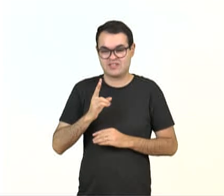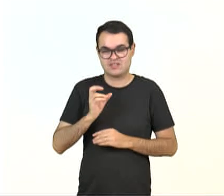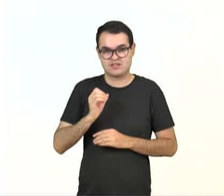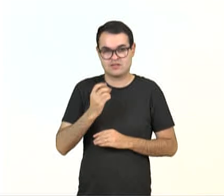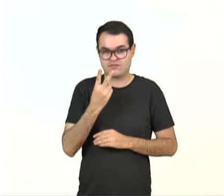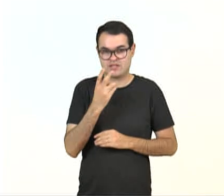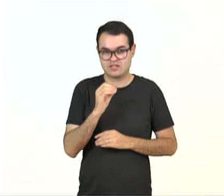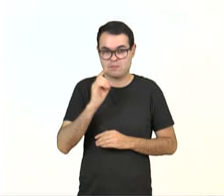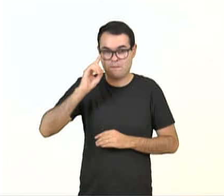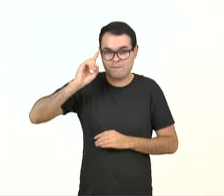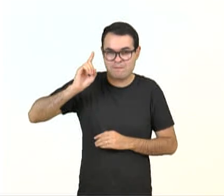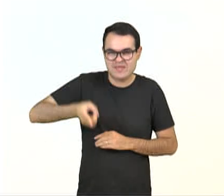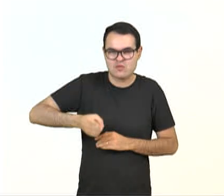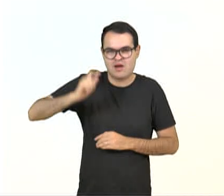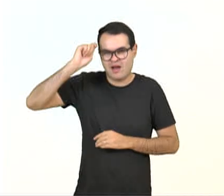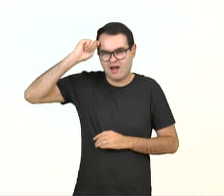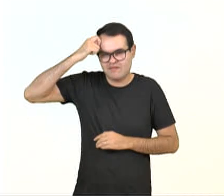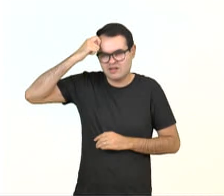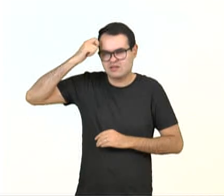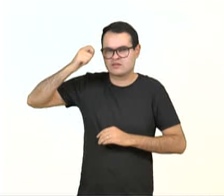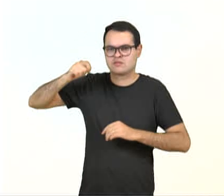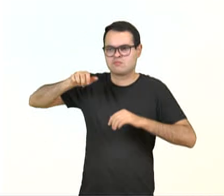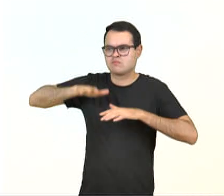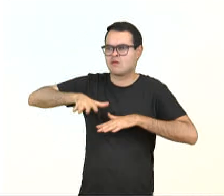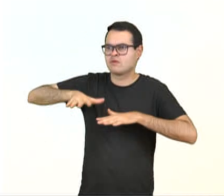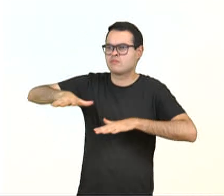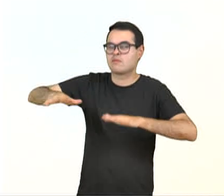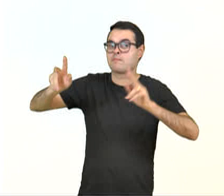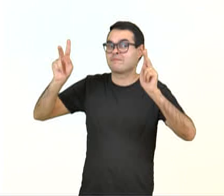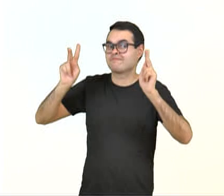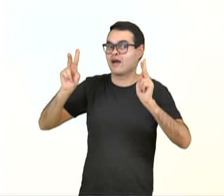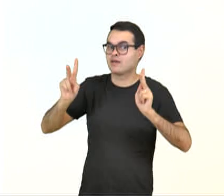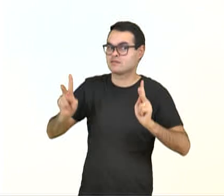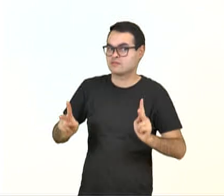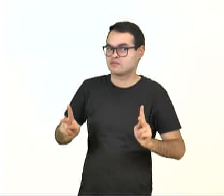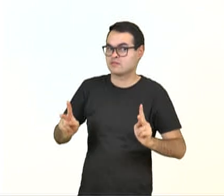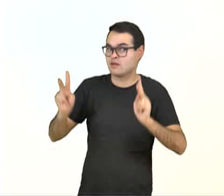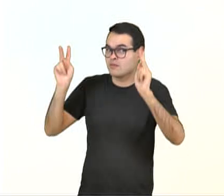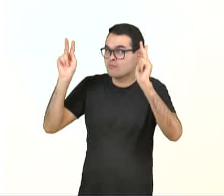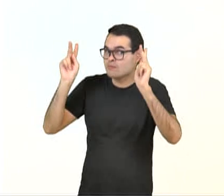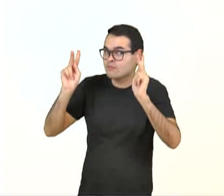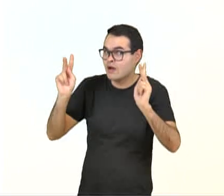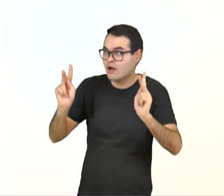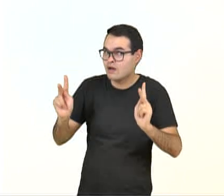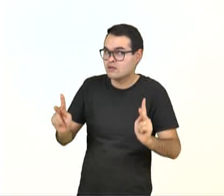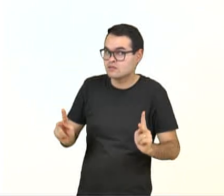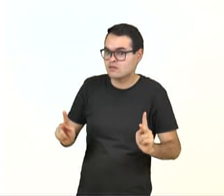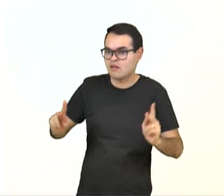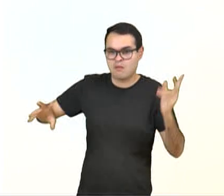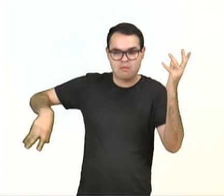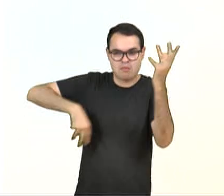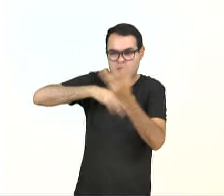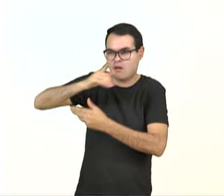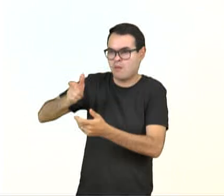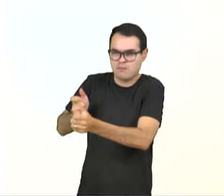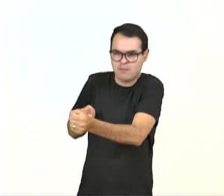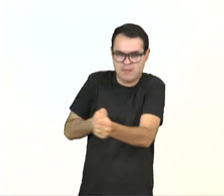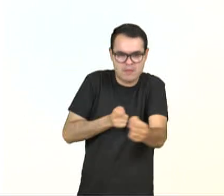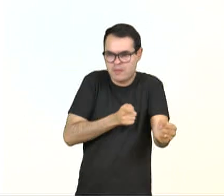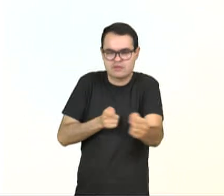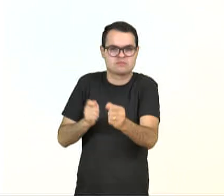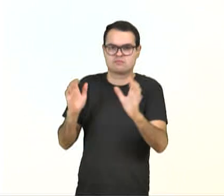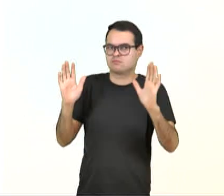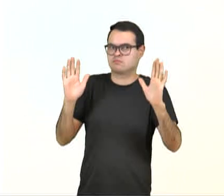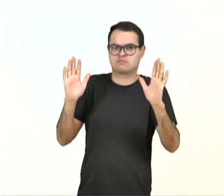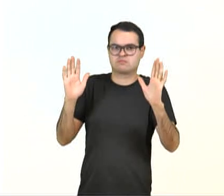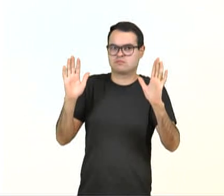protestaram pacificamente. Presta atenção. Pacificamente, ninguém estava armado, ninguém estava